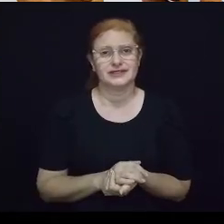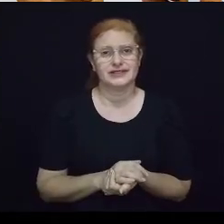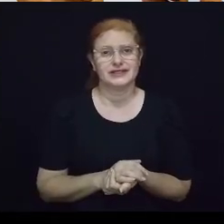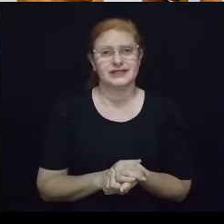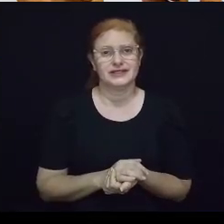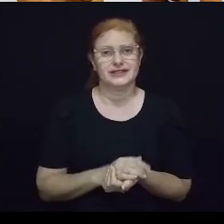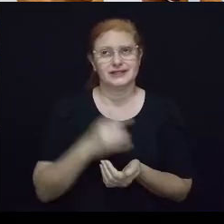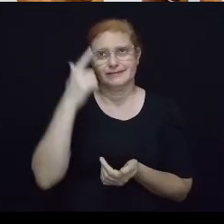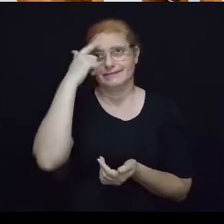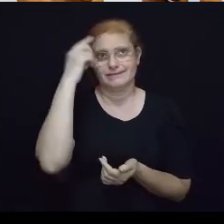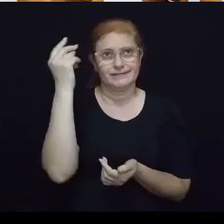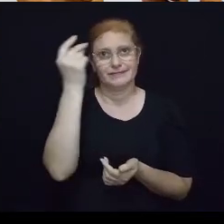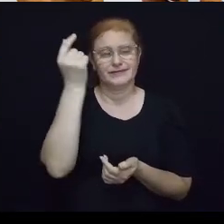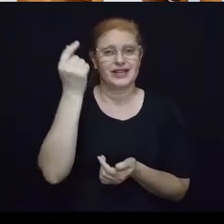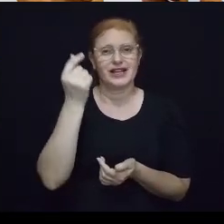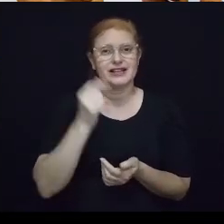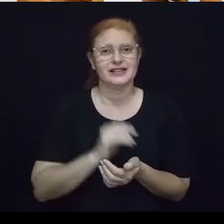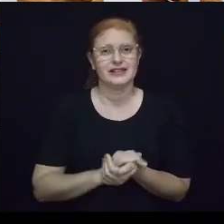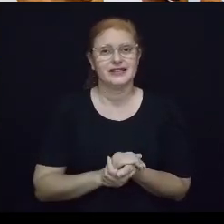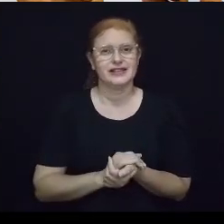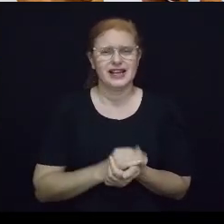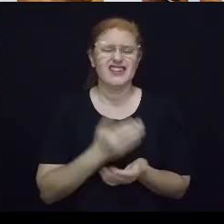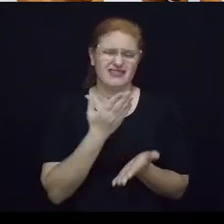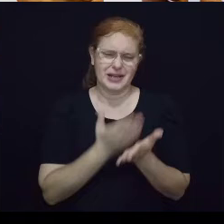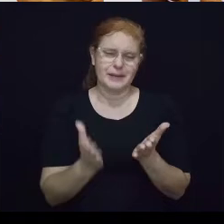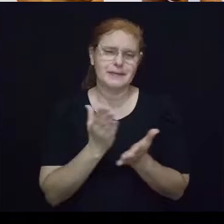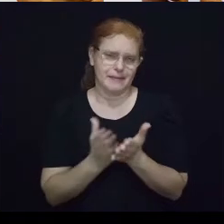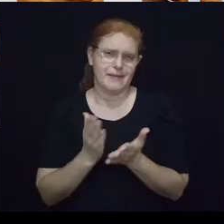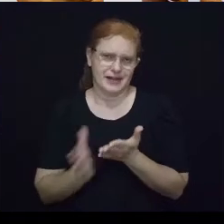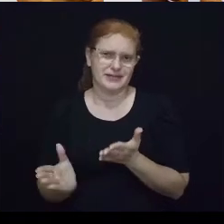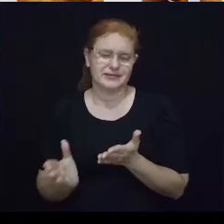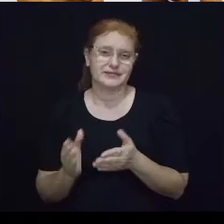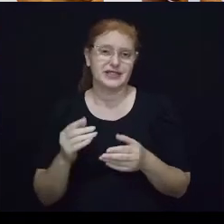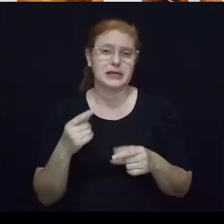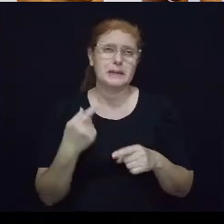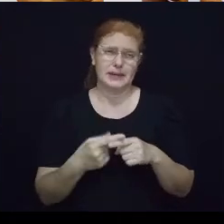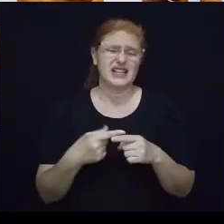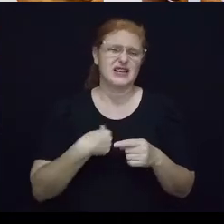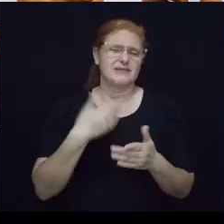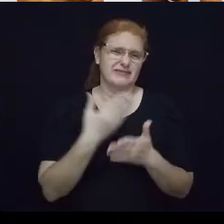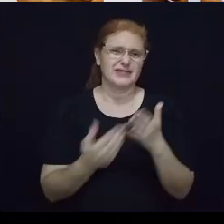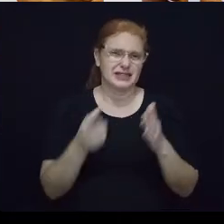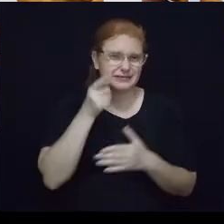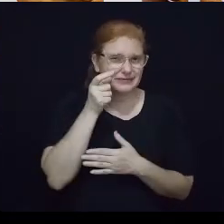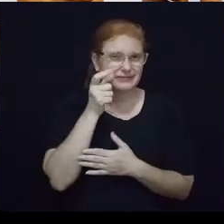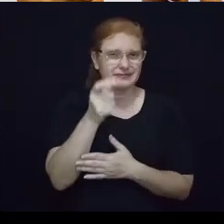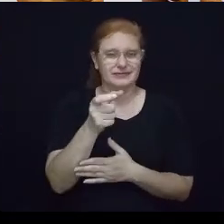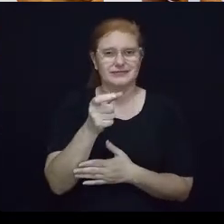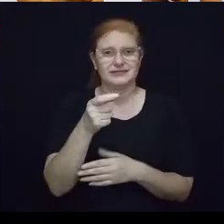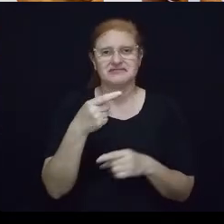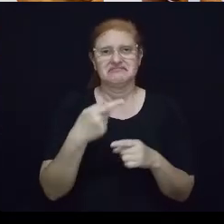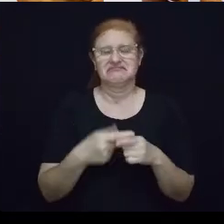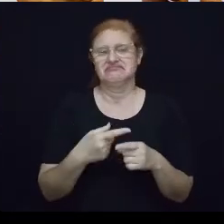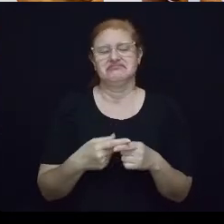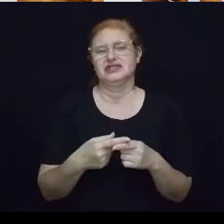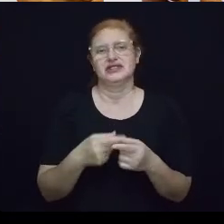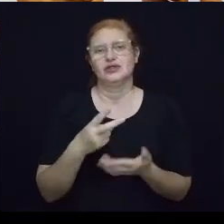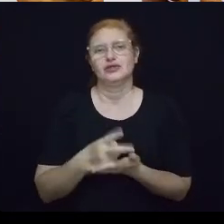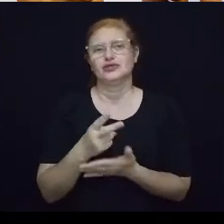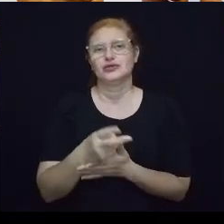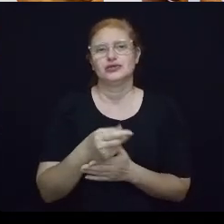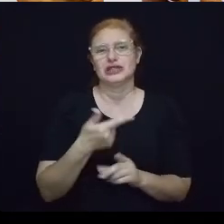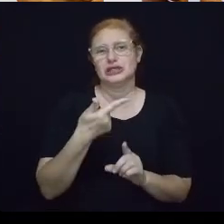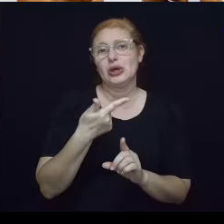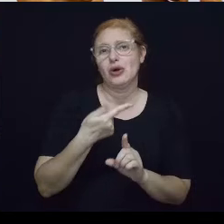desses flashes assim de volume, elas vão se perdendo, assim, perde o interesse, eu perco o interesse. Ela não sobrevive a 2